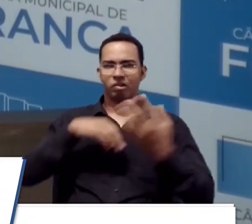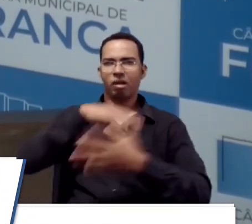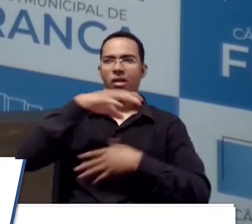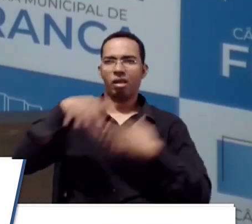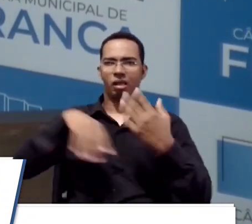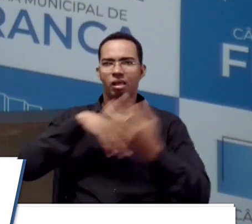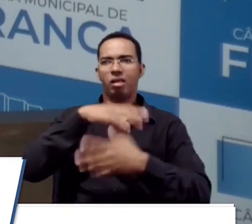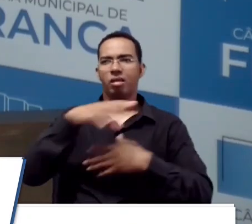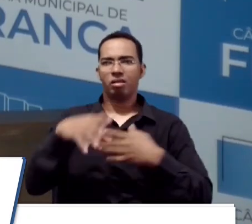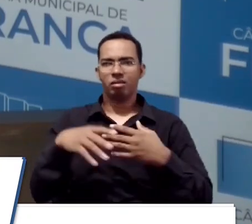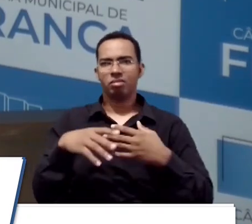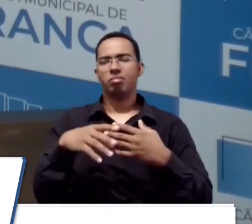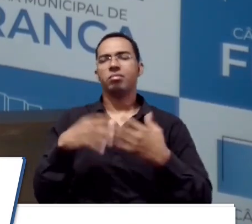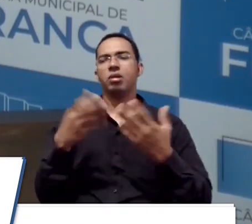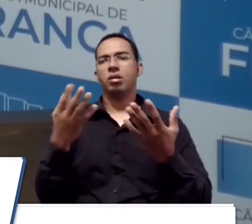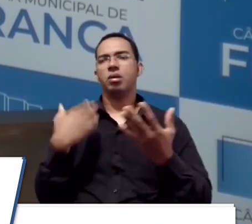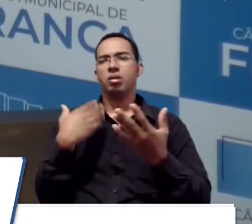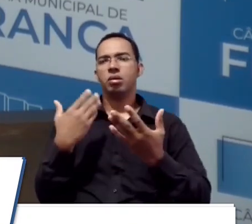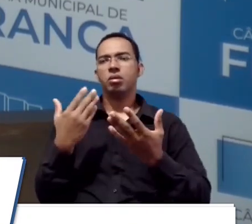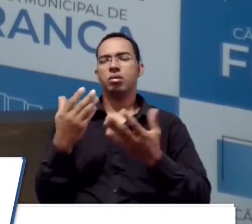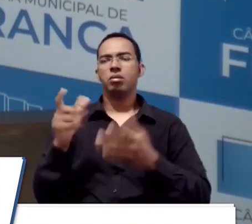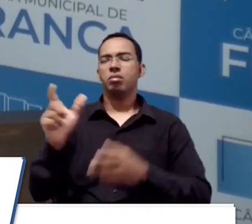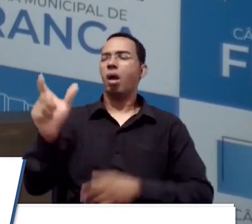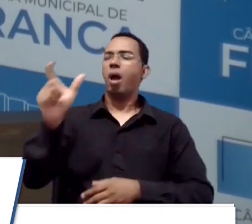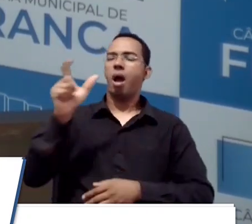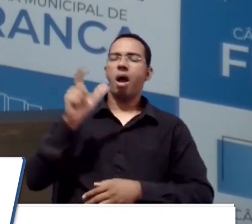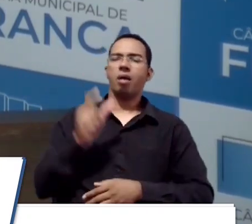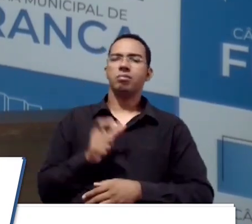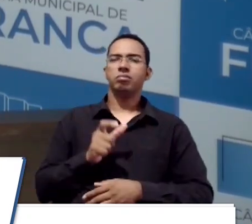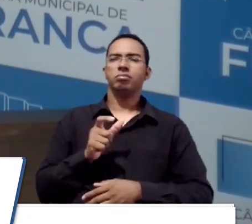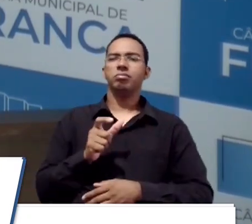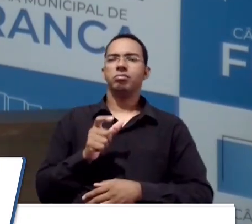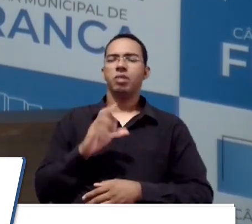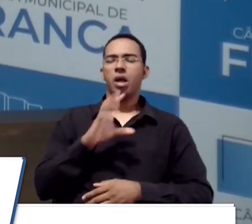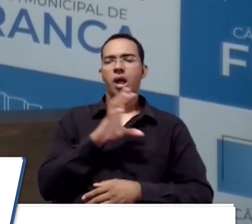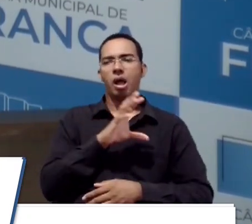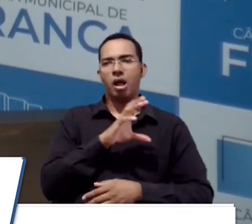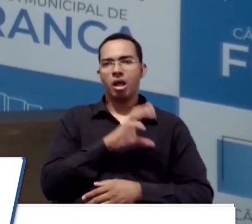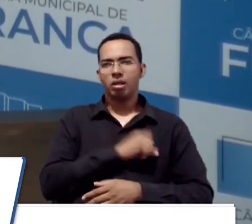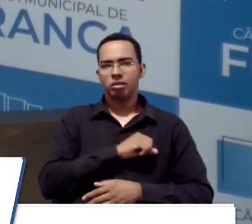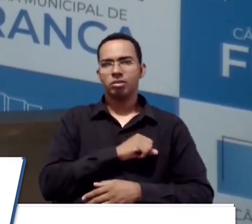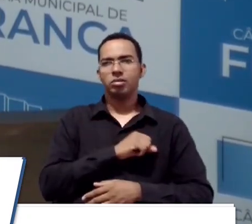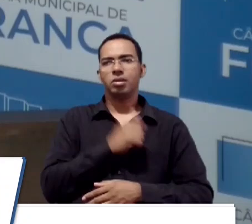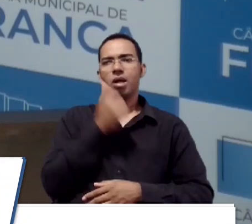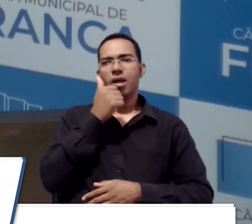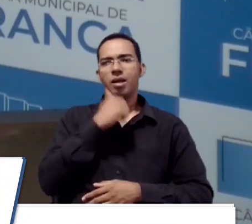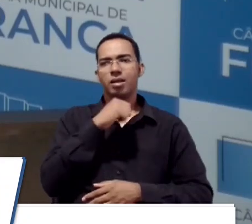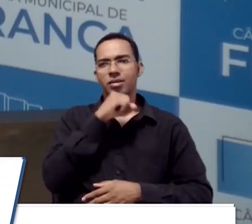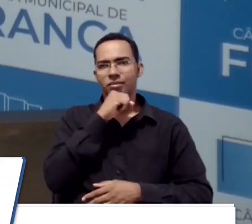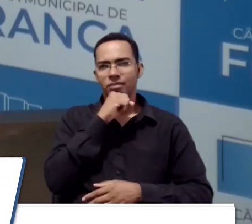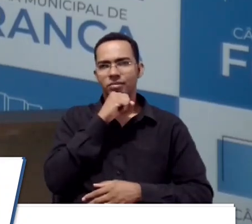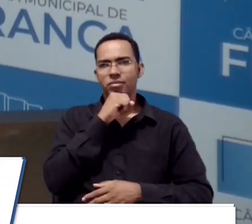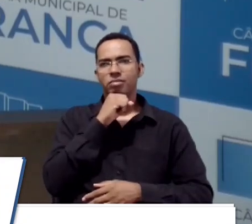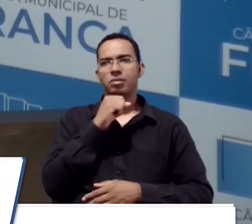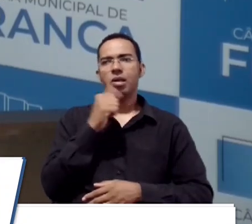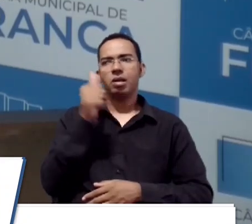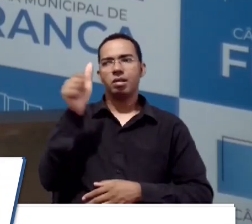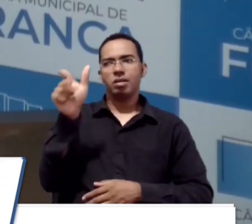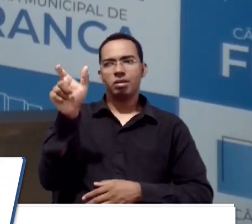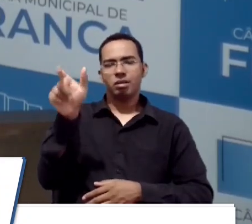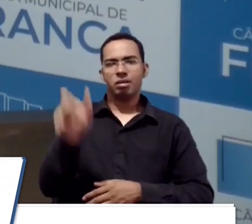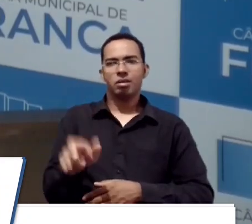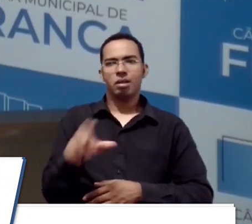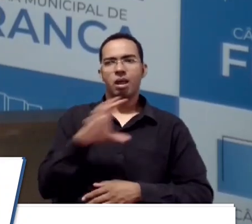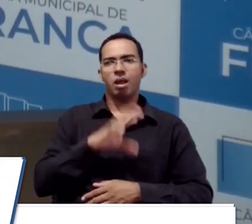destruída, eu recebi uma palavra de amor, uma palavra de mãe, uma palavra de uma mulher que